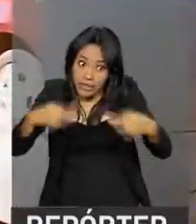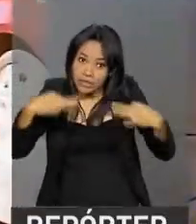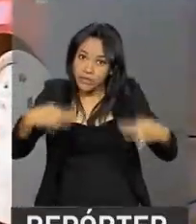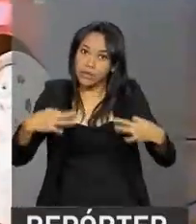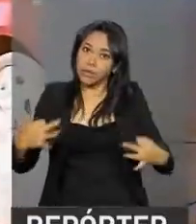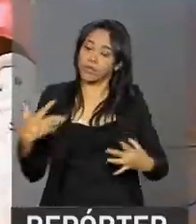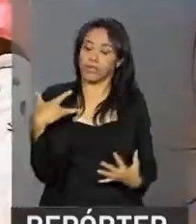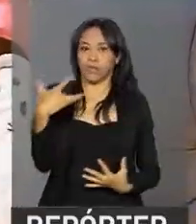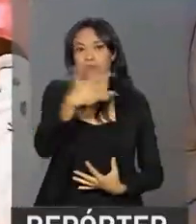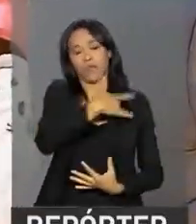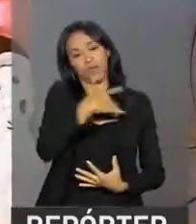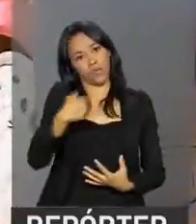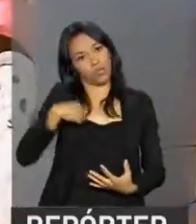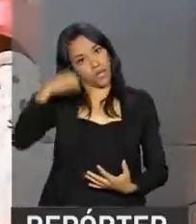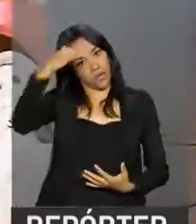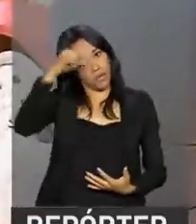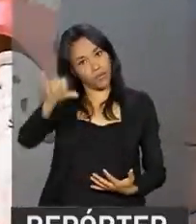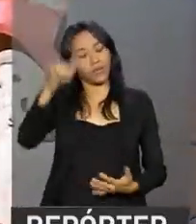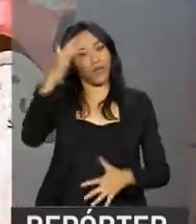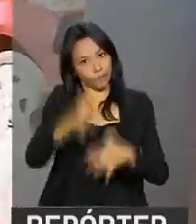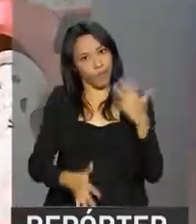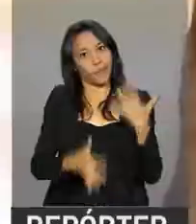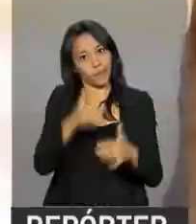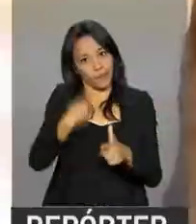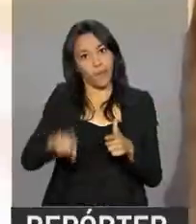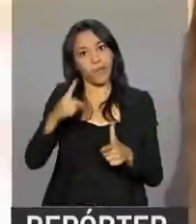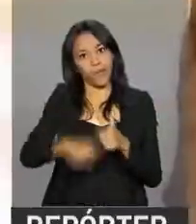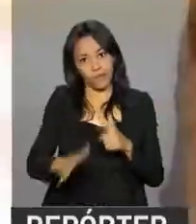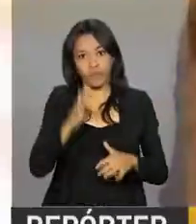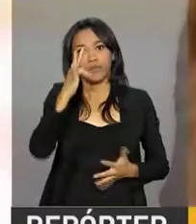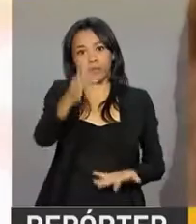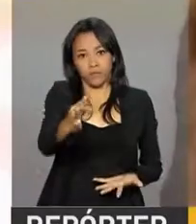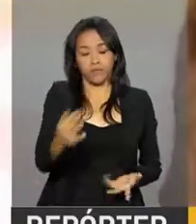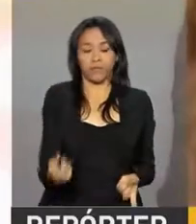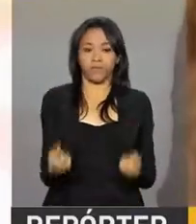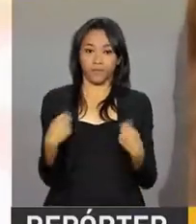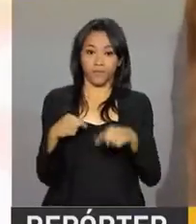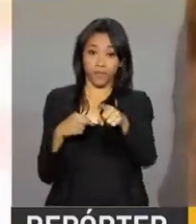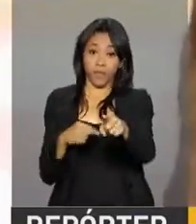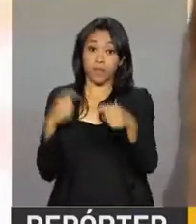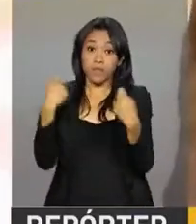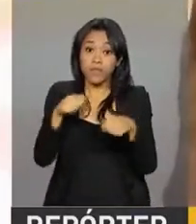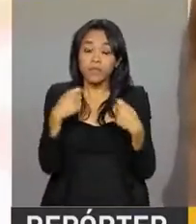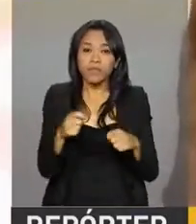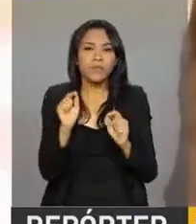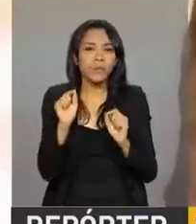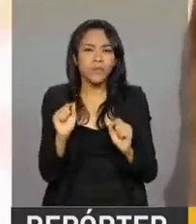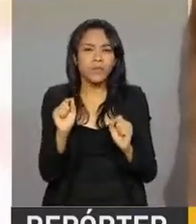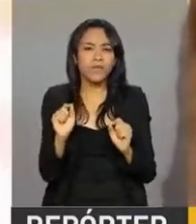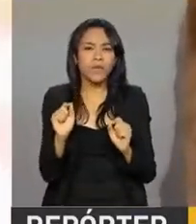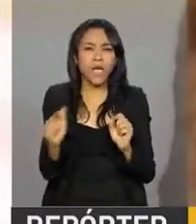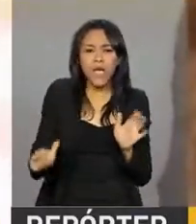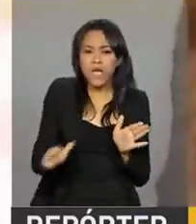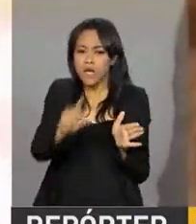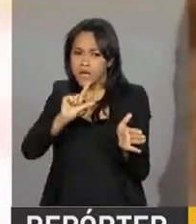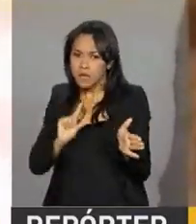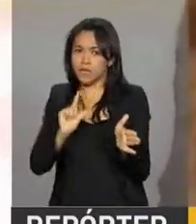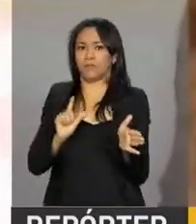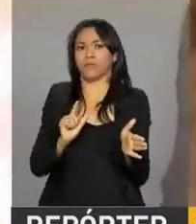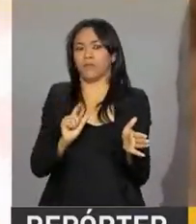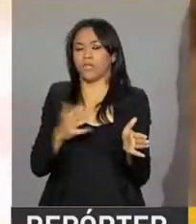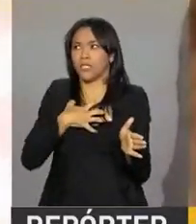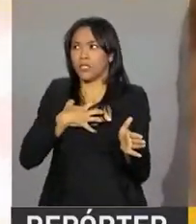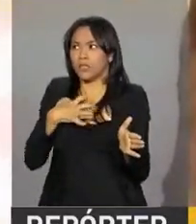para evitar complicações é preferível que eles detectam os problemas de saúde antes que eles comecem a ter